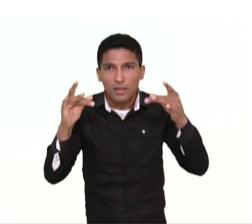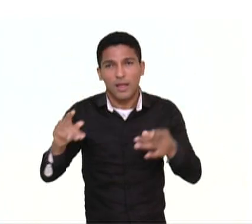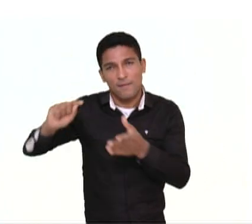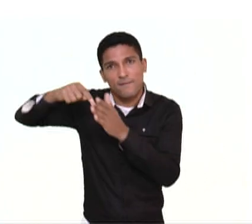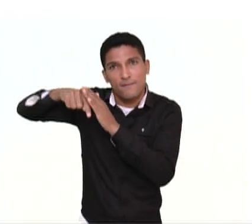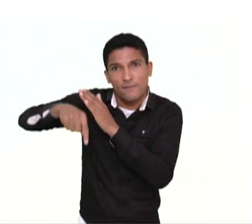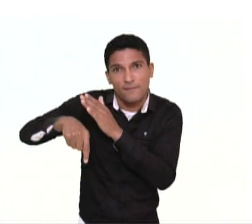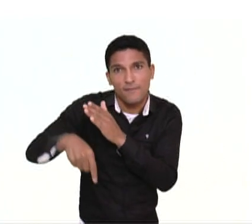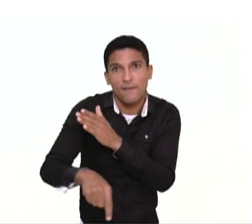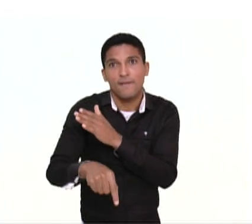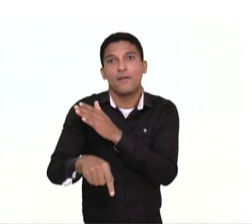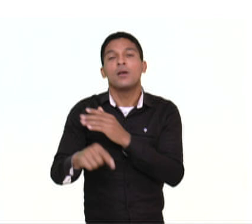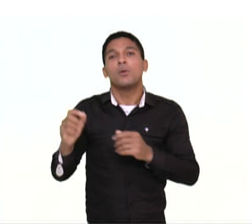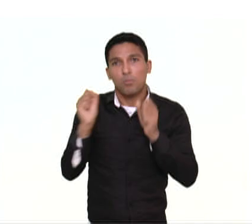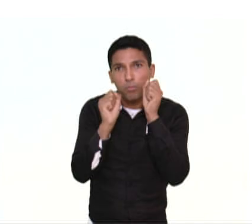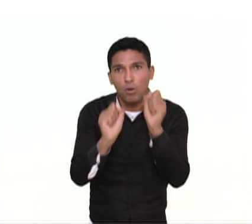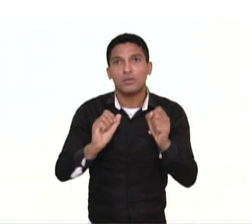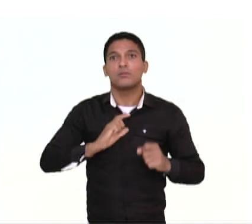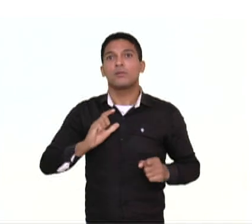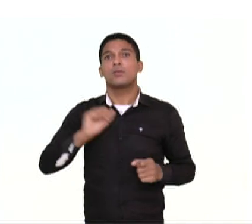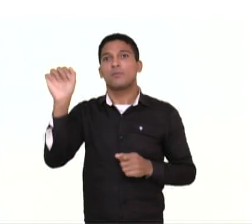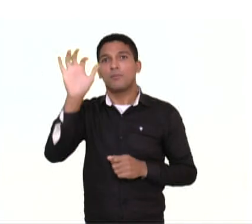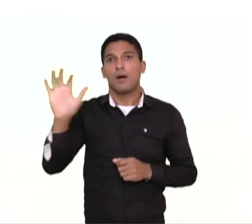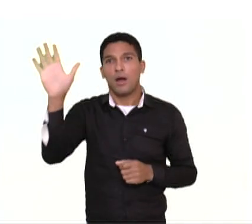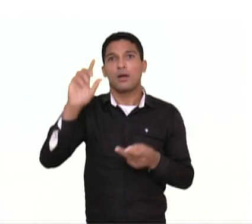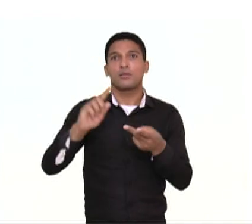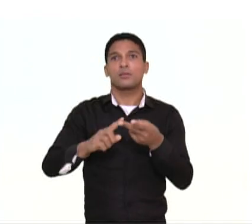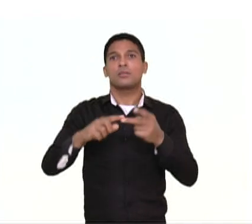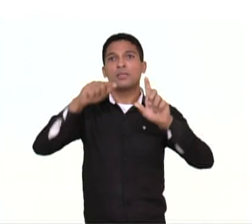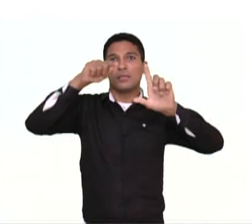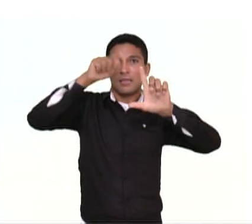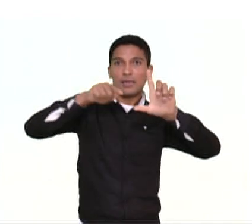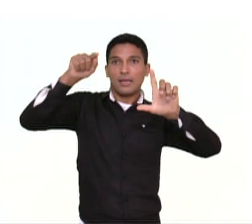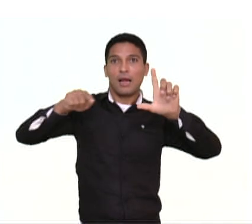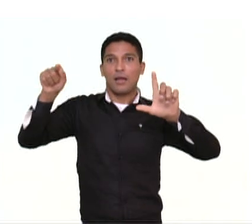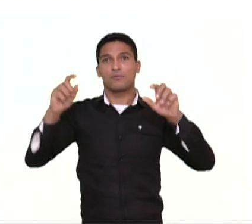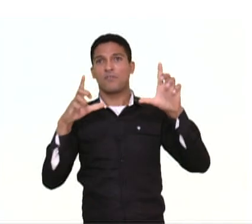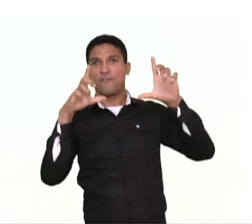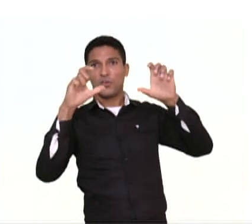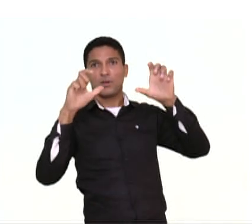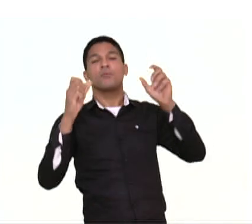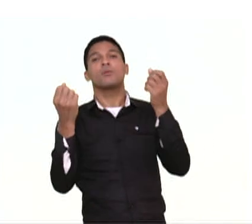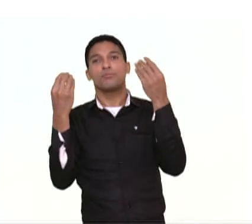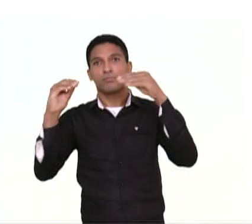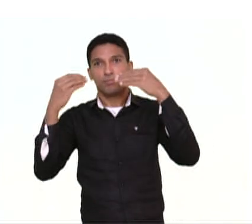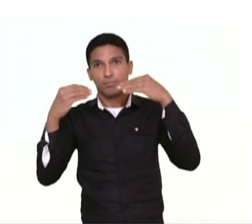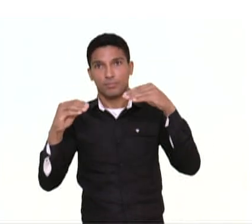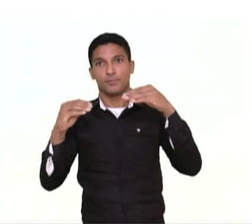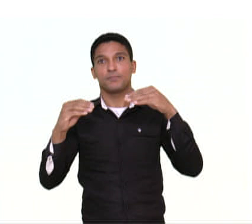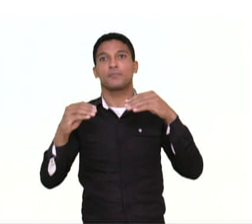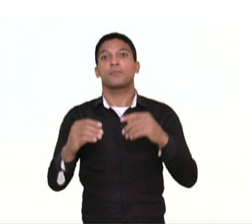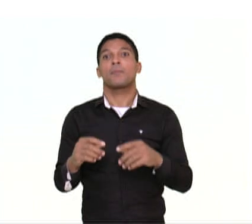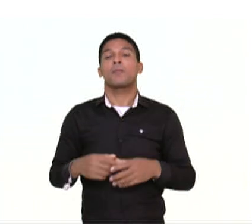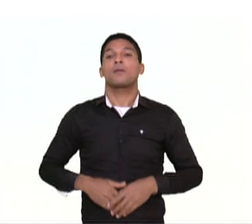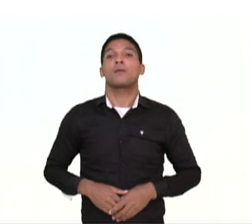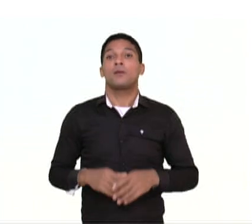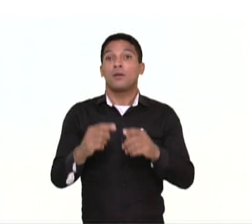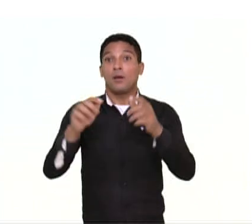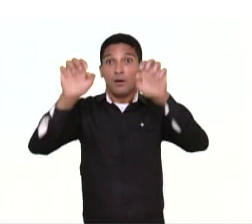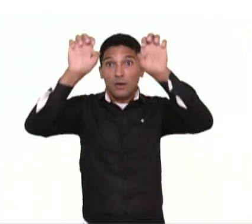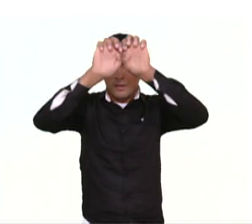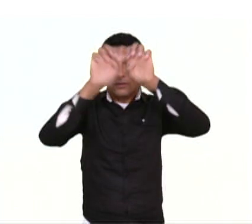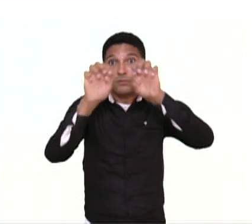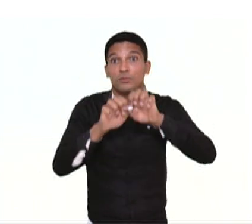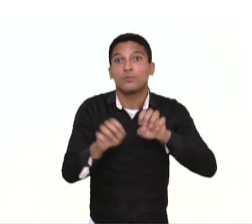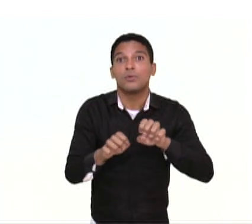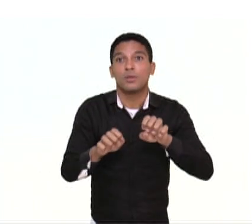de entrevistas, gráficos, fotografias, dentre outras coisas, né? Nós vimos também que a estrutura de uma reportagem não segue um